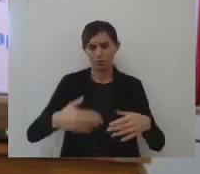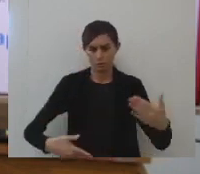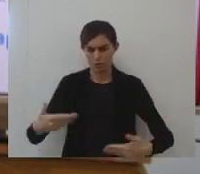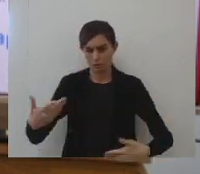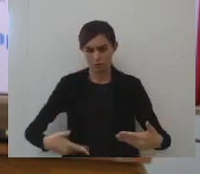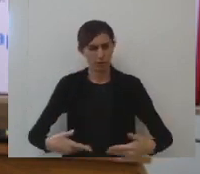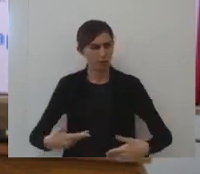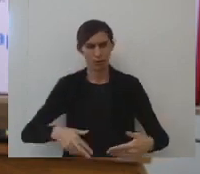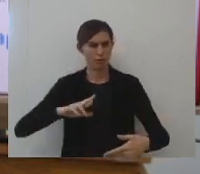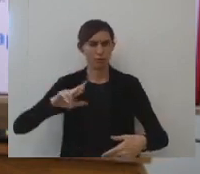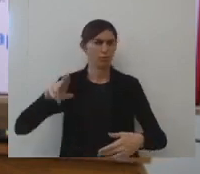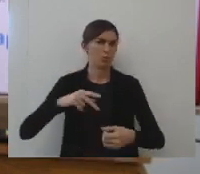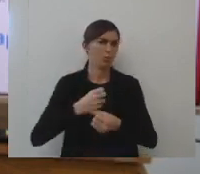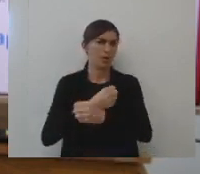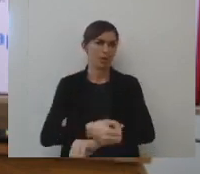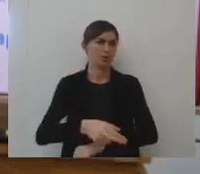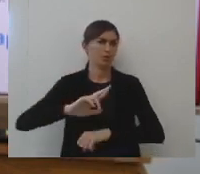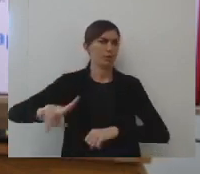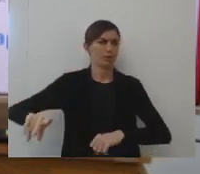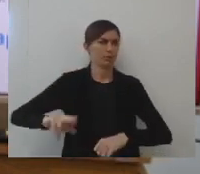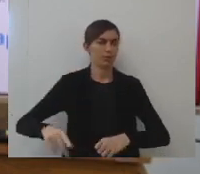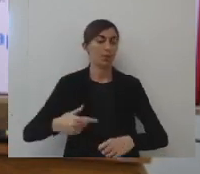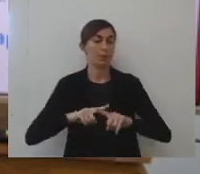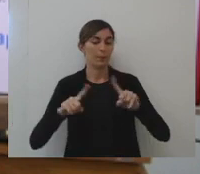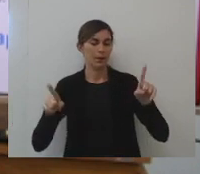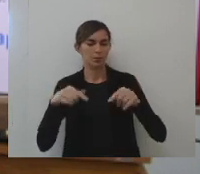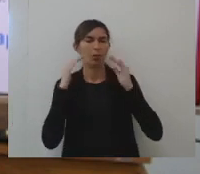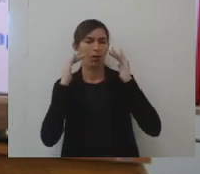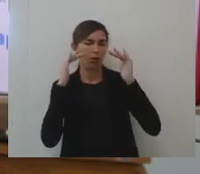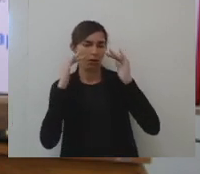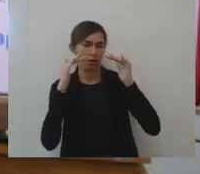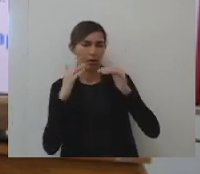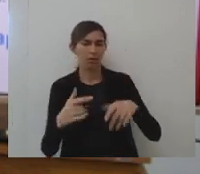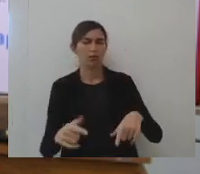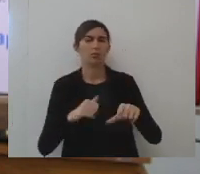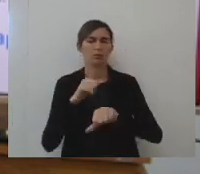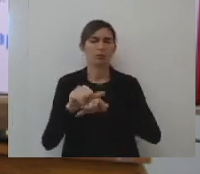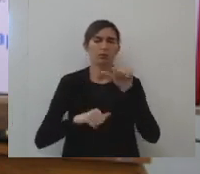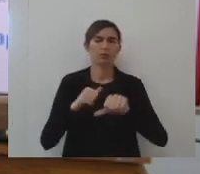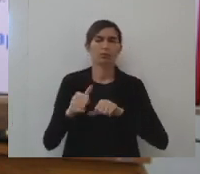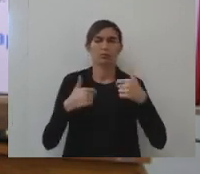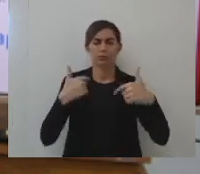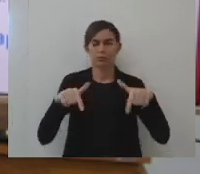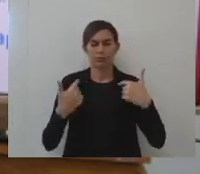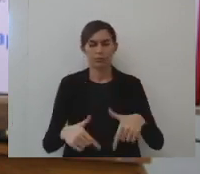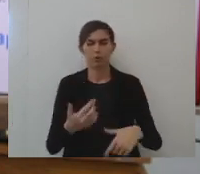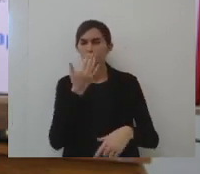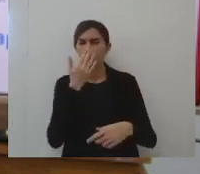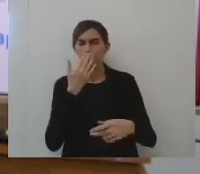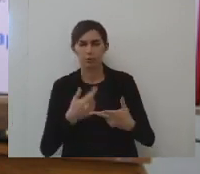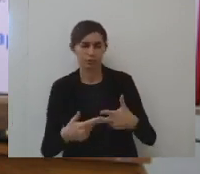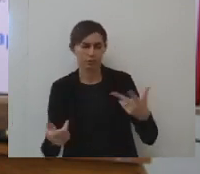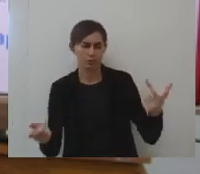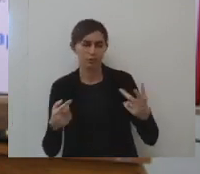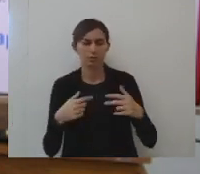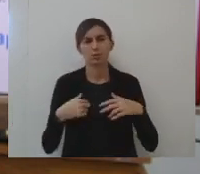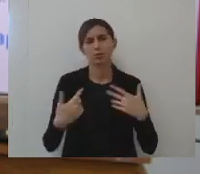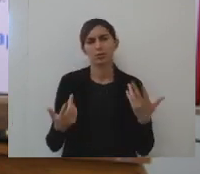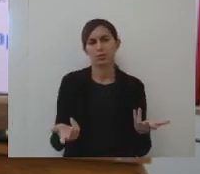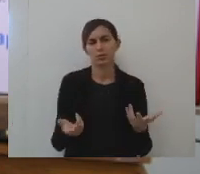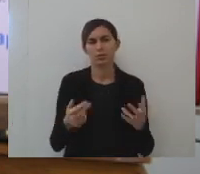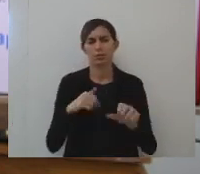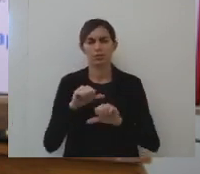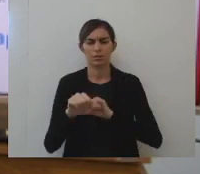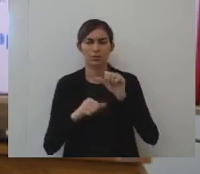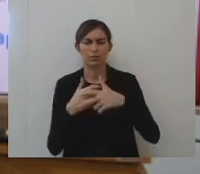servo, que não é necessariamente um escravo, mas ele serve a esse senhor e ele trabalha em condições muito desumanas,